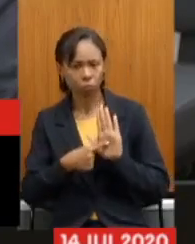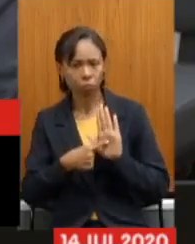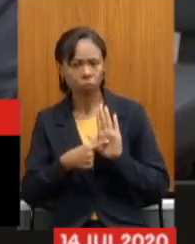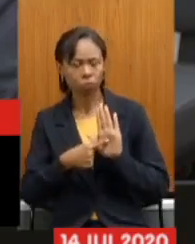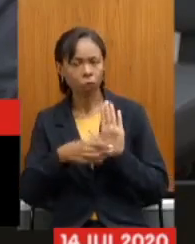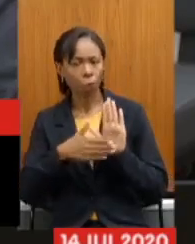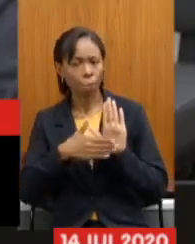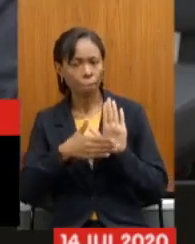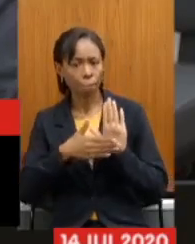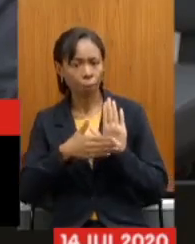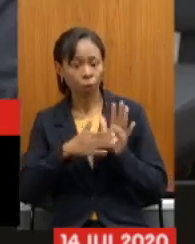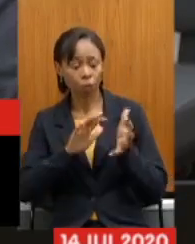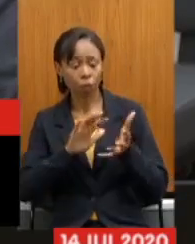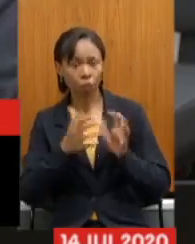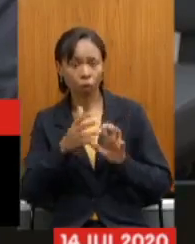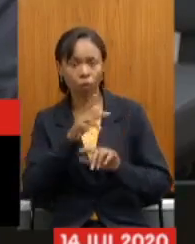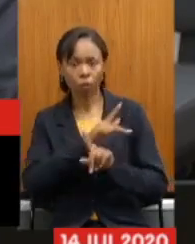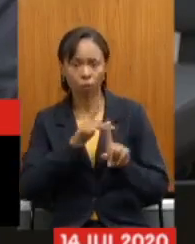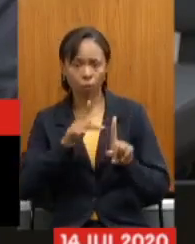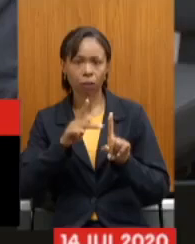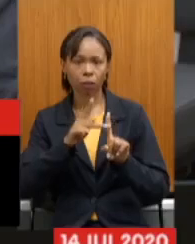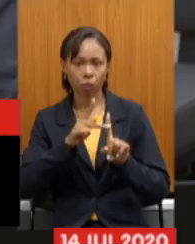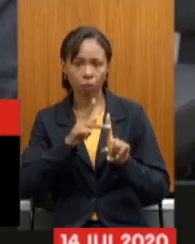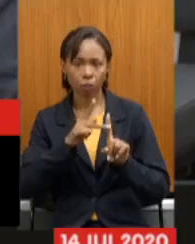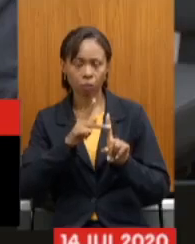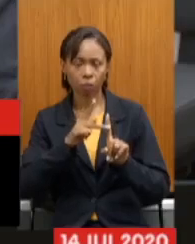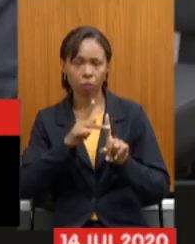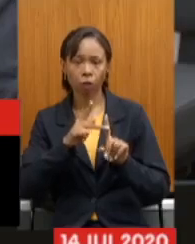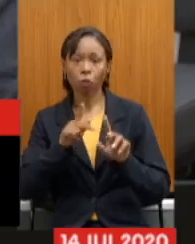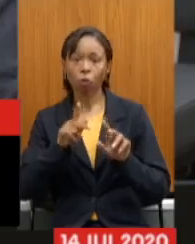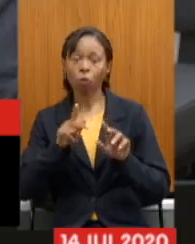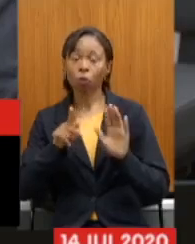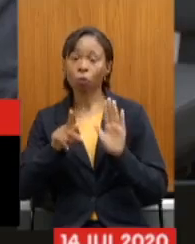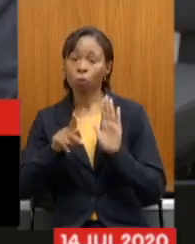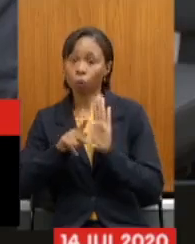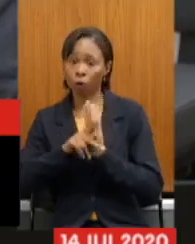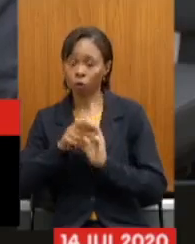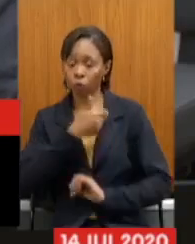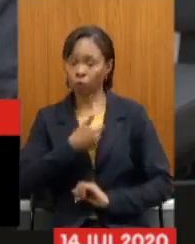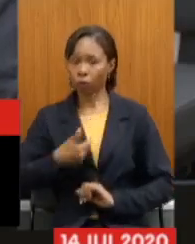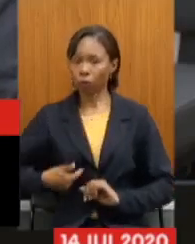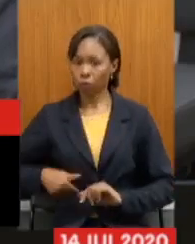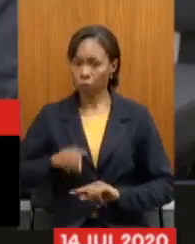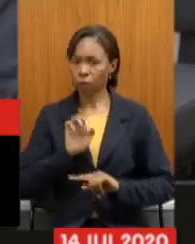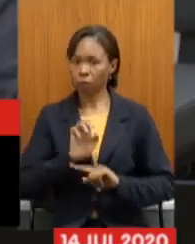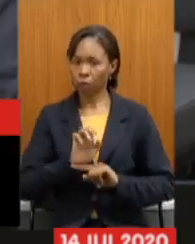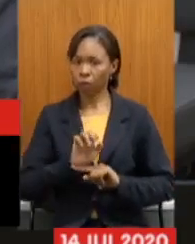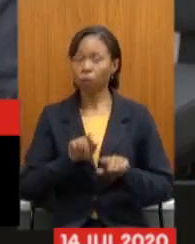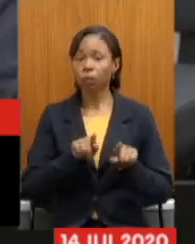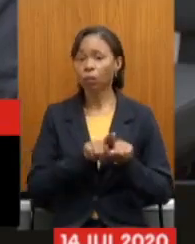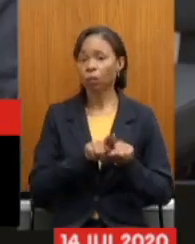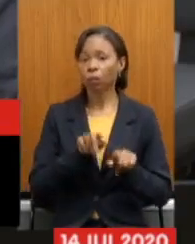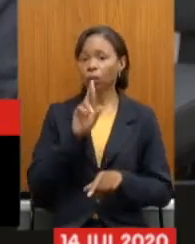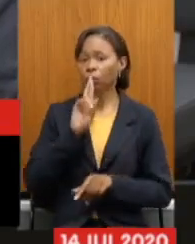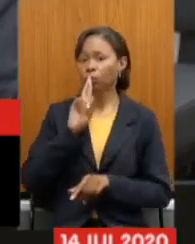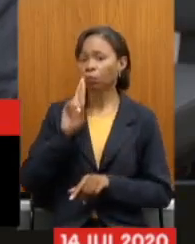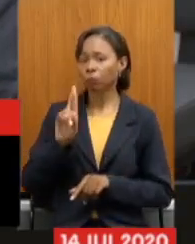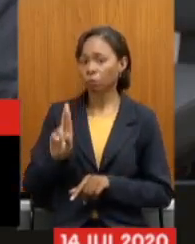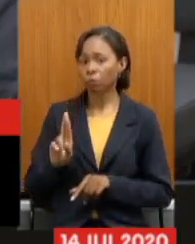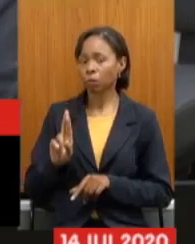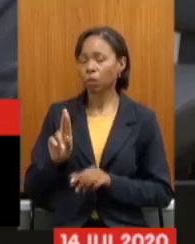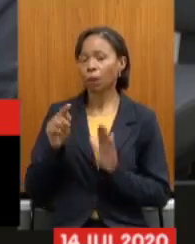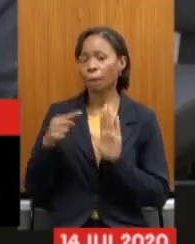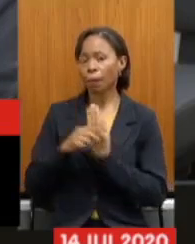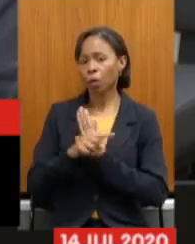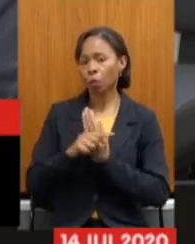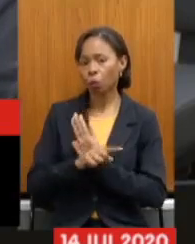reforma previdenciária elaborada pelo governo do Estado e responderam perguntas dos deputados e